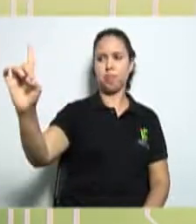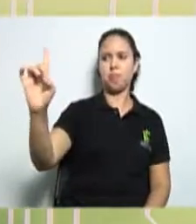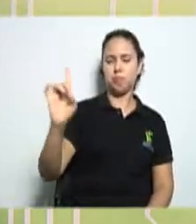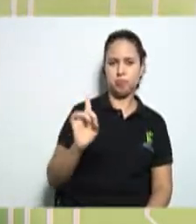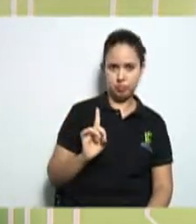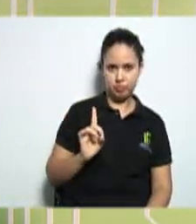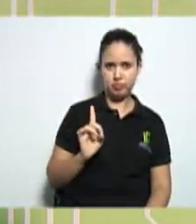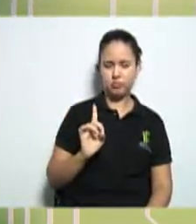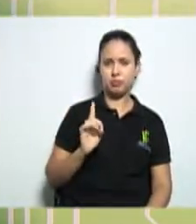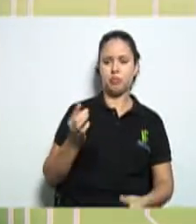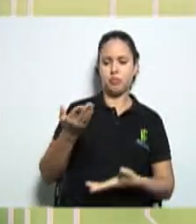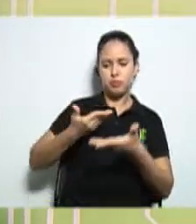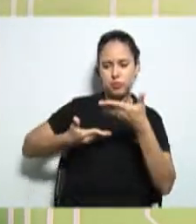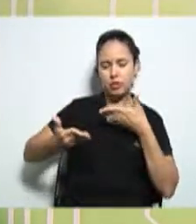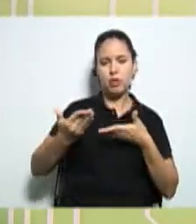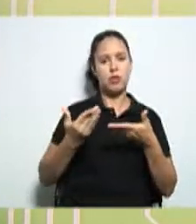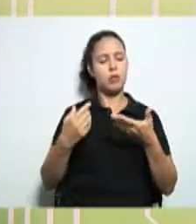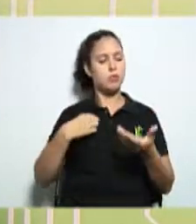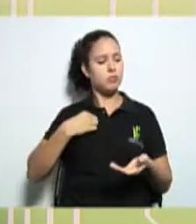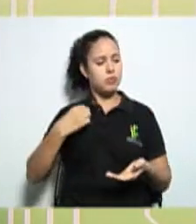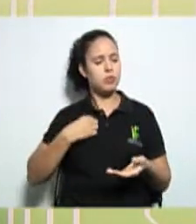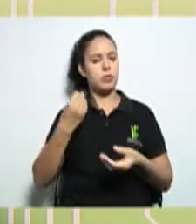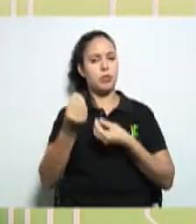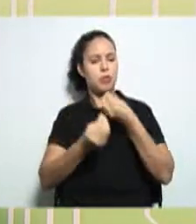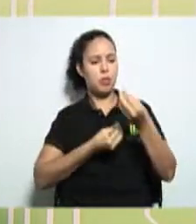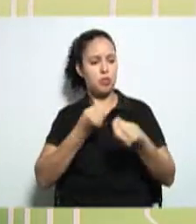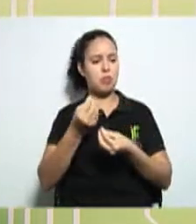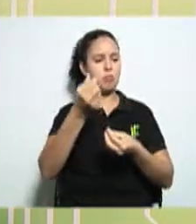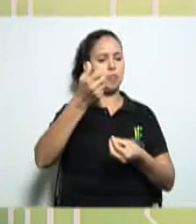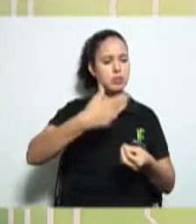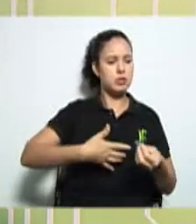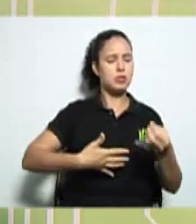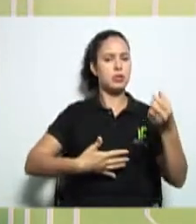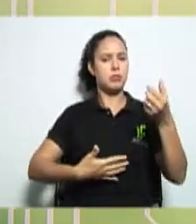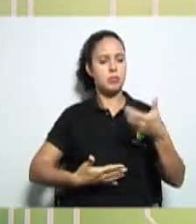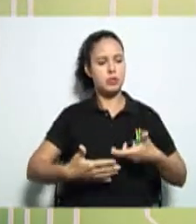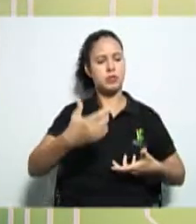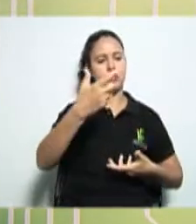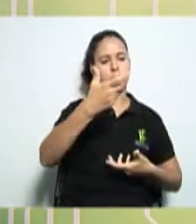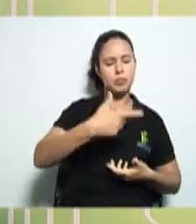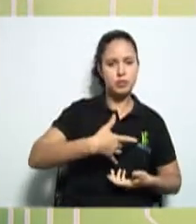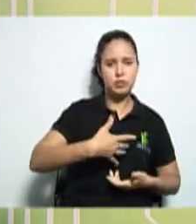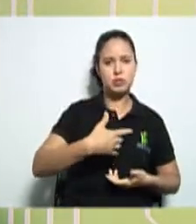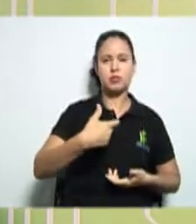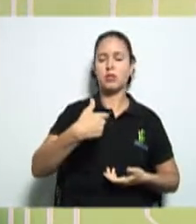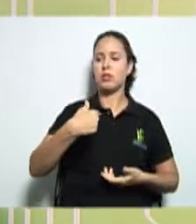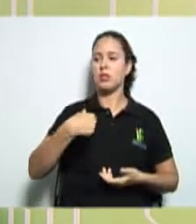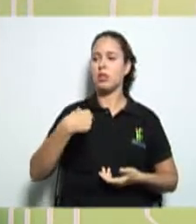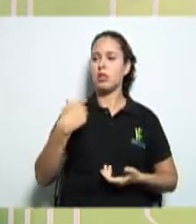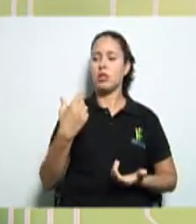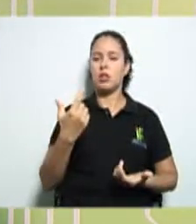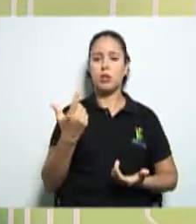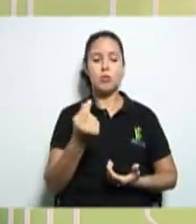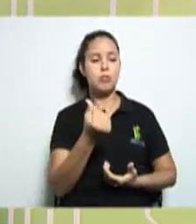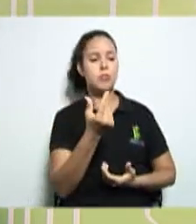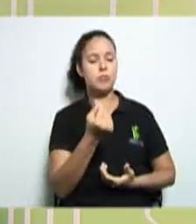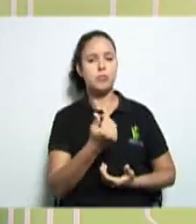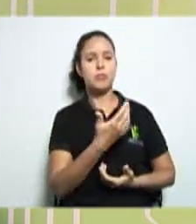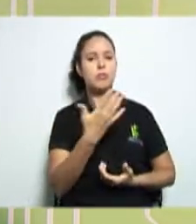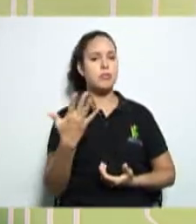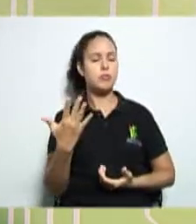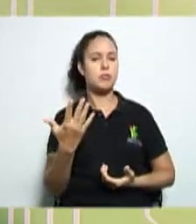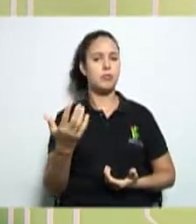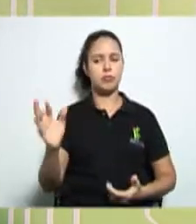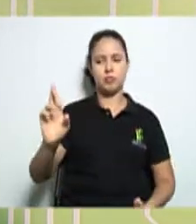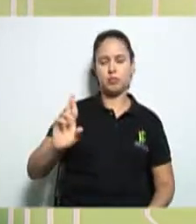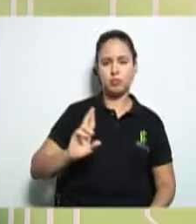essa roupa é de tal tecido, vai falar da qualidade, vai informar para a gente o valor. Então, é um produto que